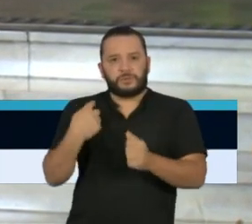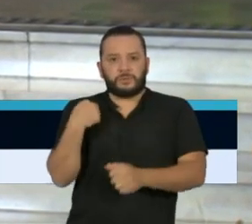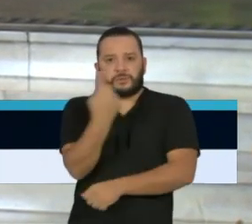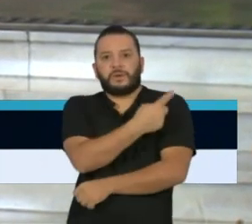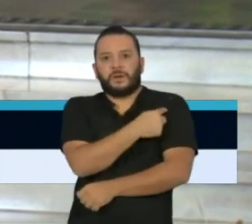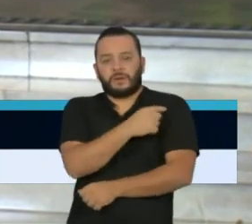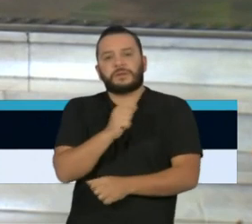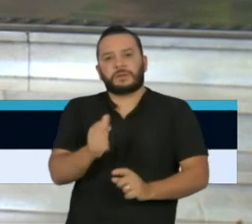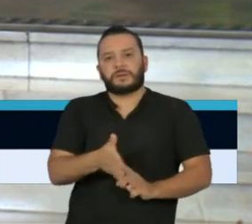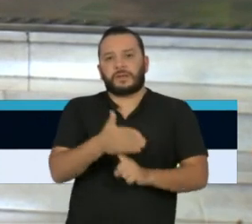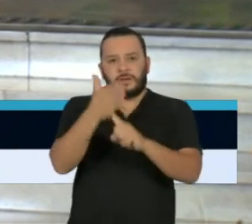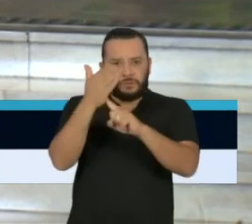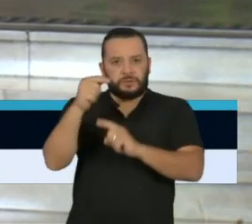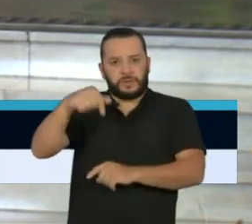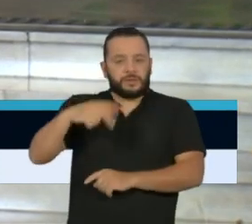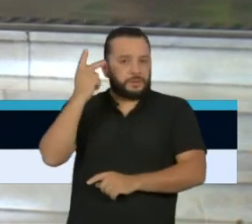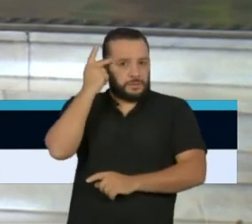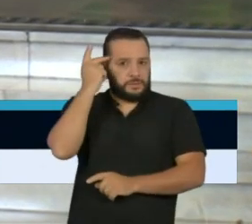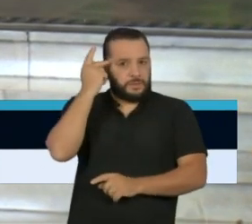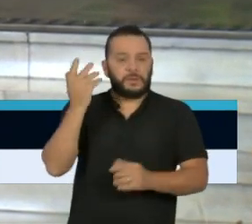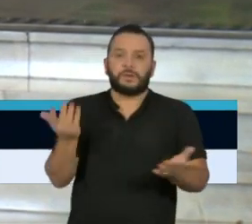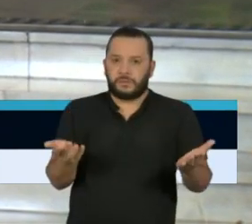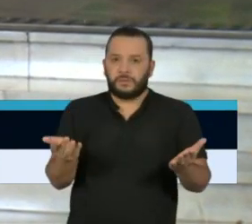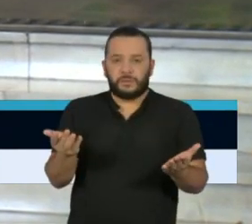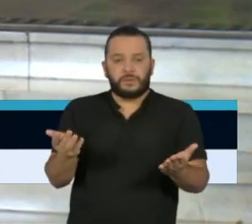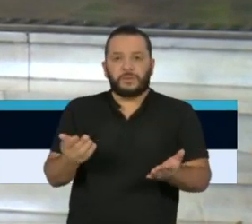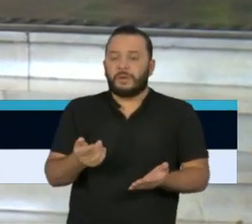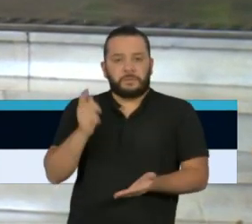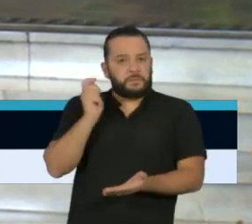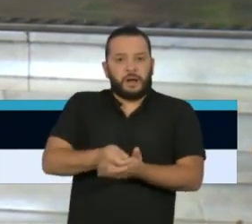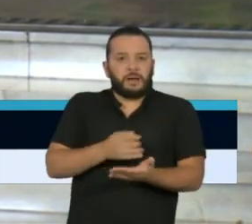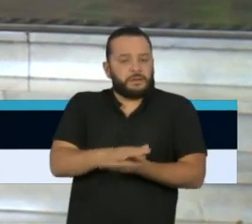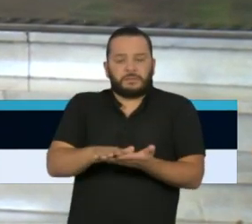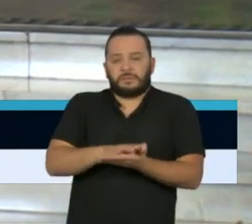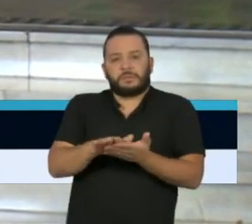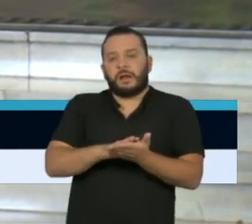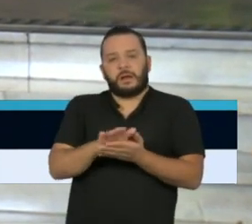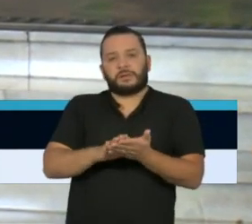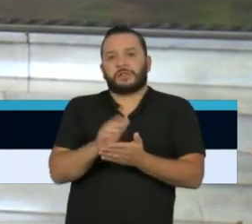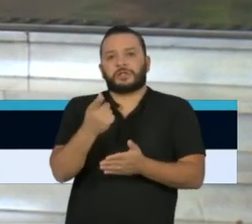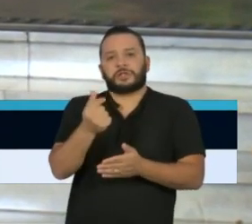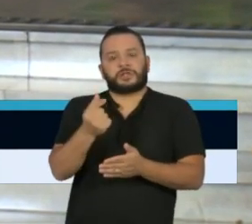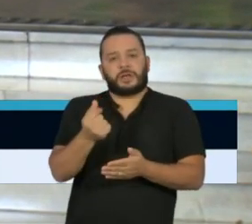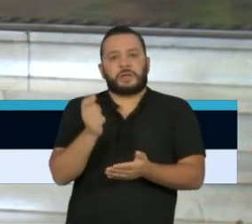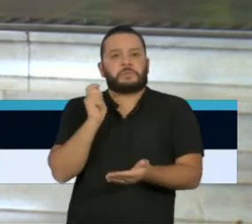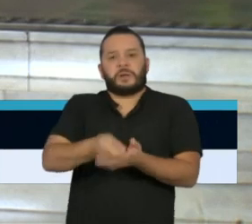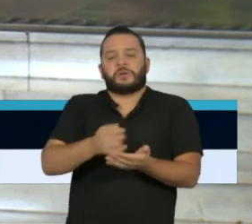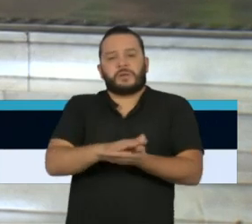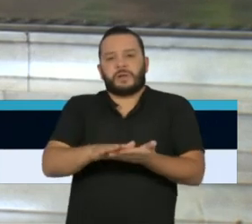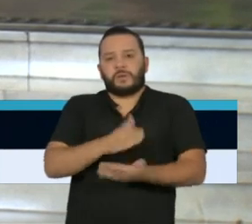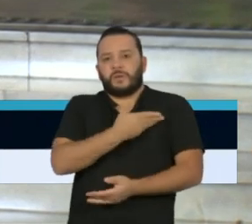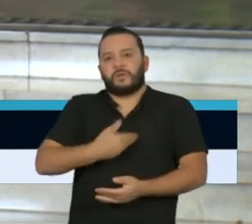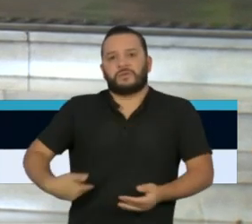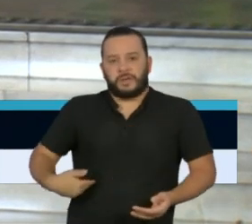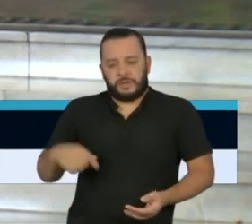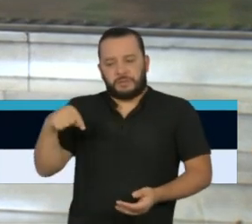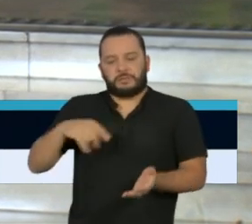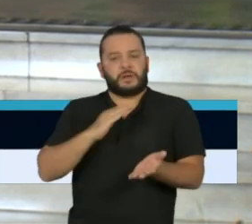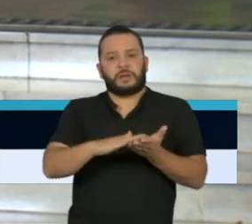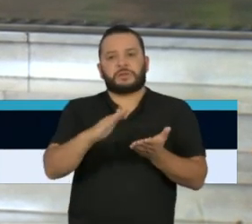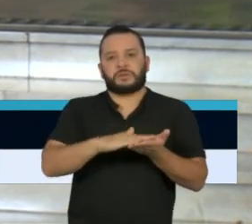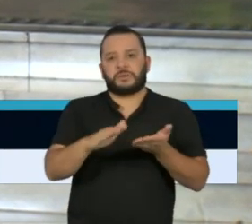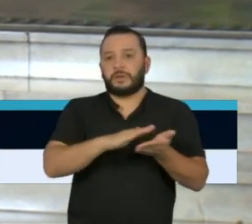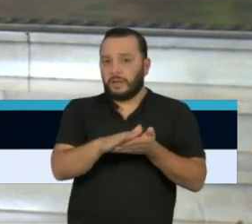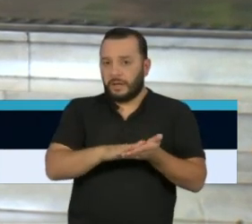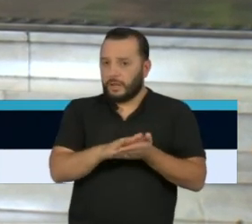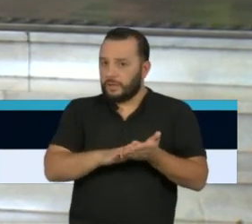alta tecnologia em São Paulo, sem nenhum custo, sem nenhum ônus para o governo do Estado de São Paulo. Um